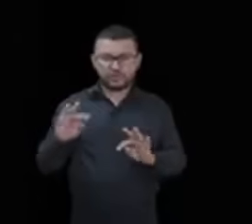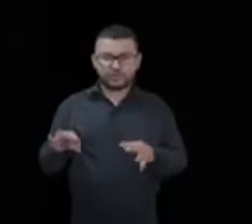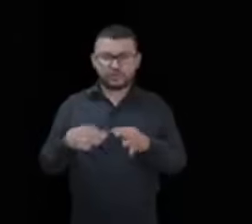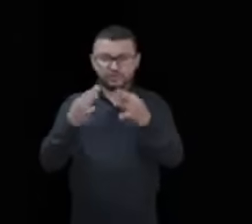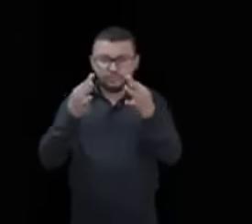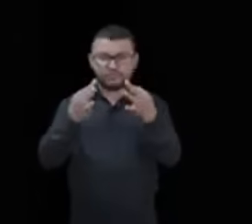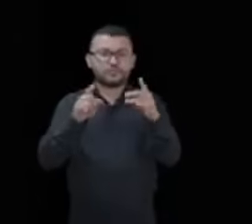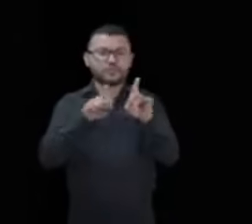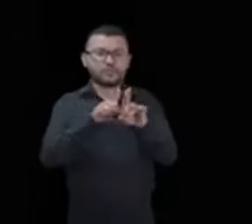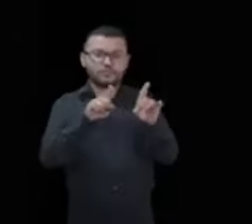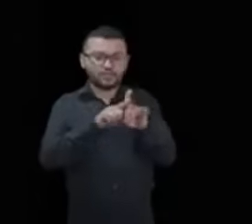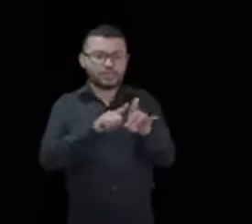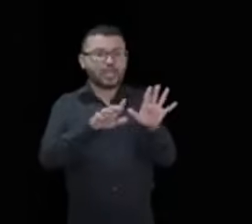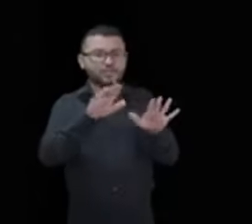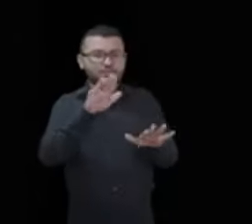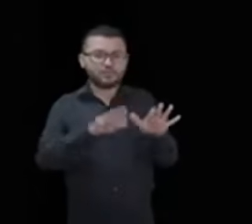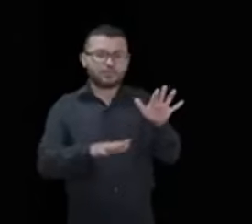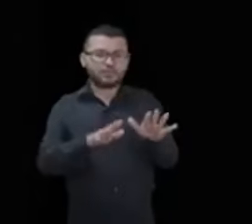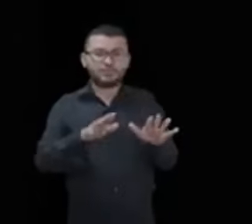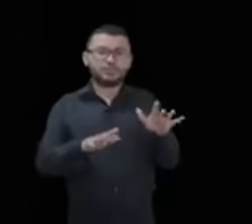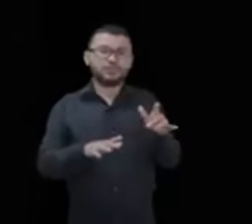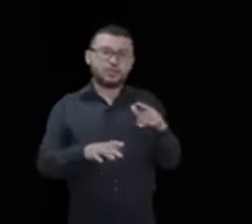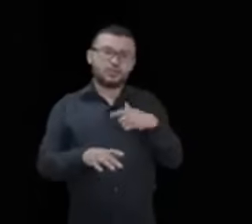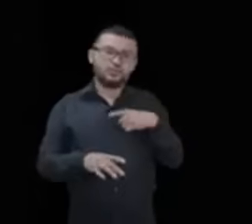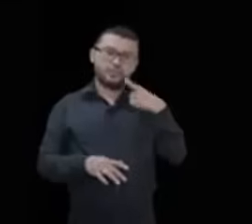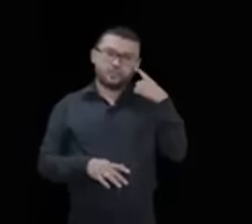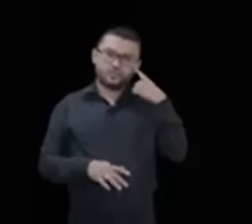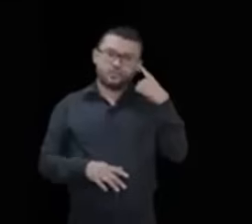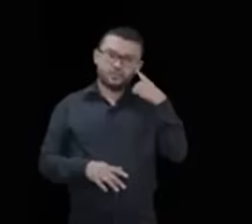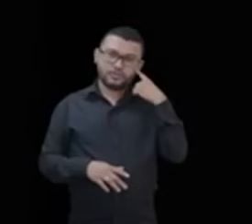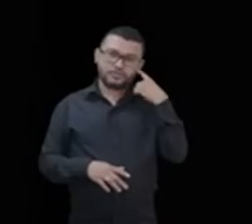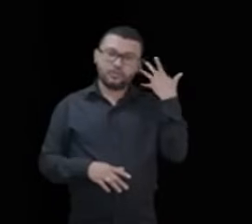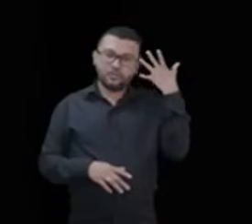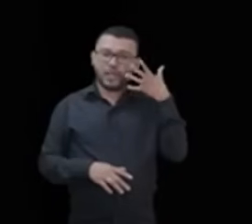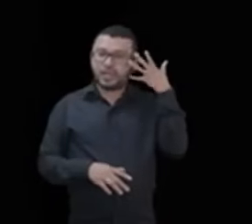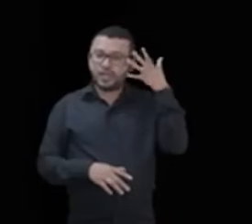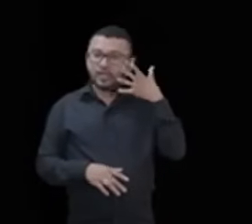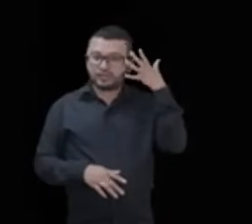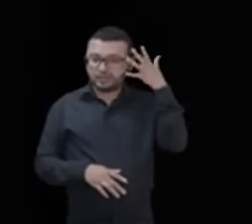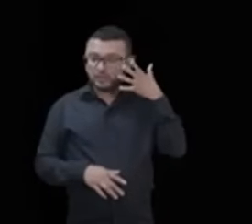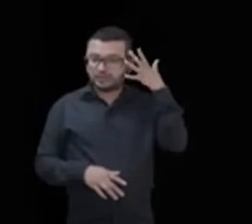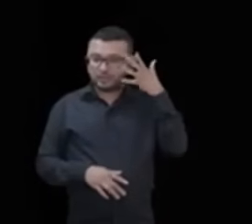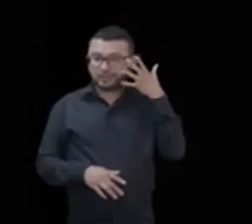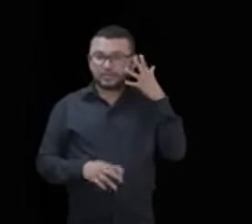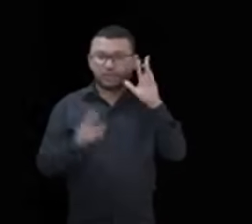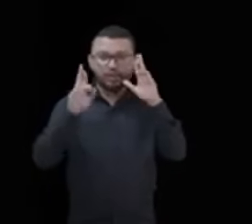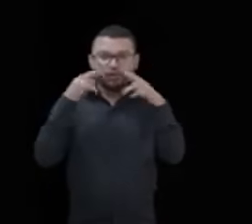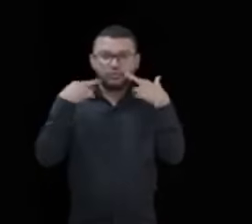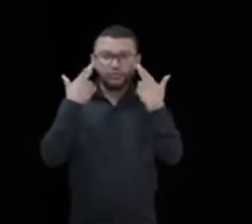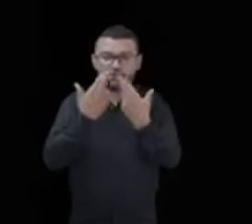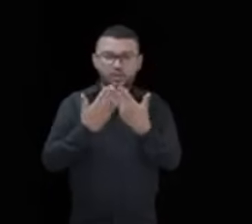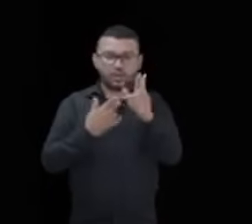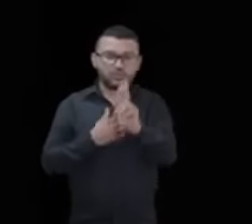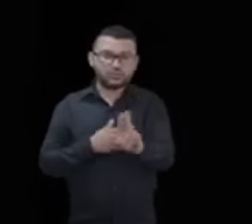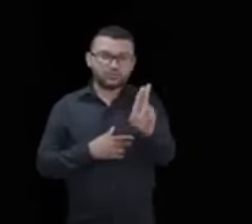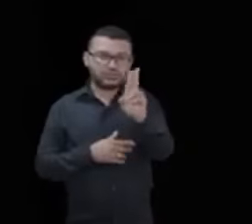sou favorável que muitas vezes a gente até faça palestras, reuniões utilizando as novas tecnologias.